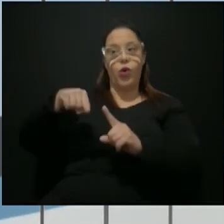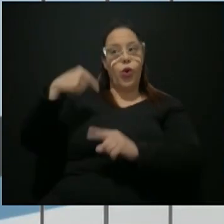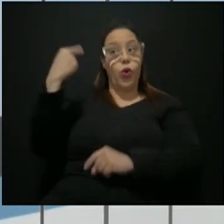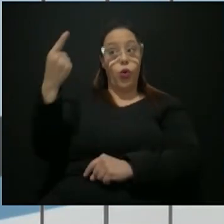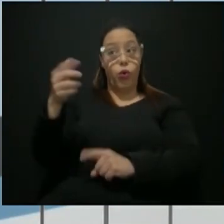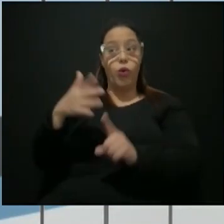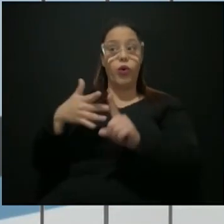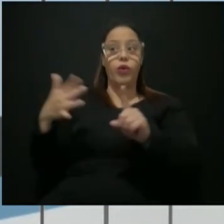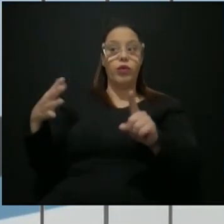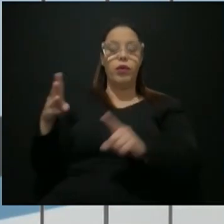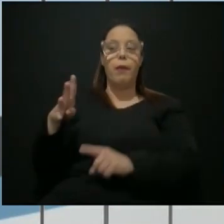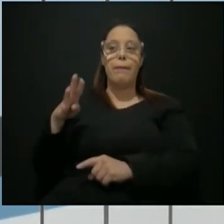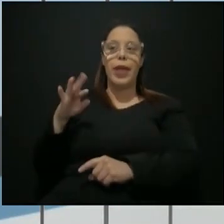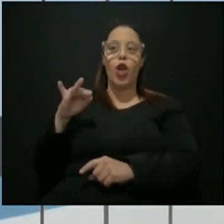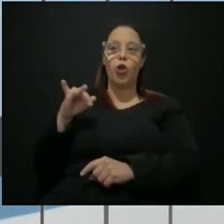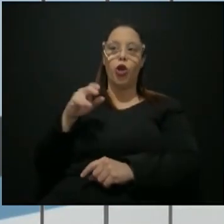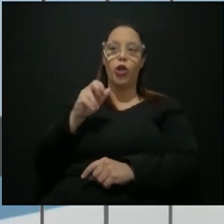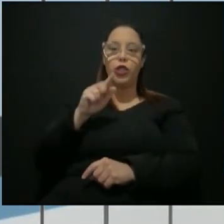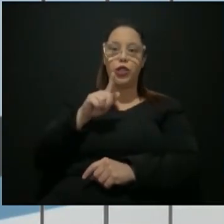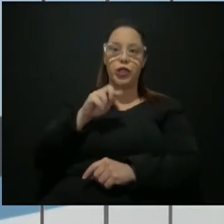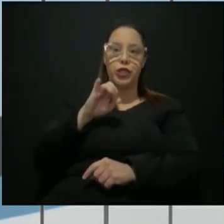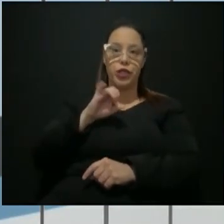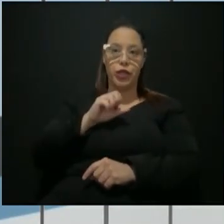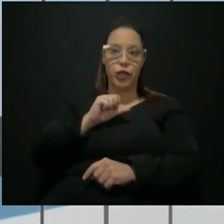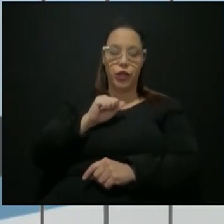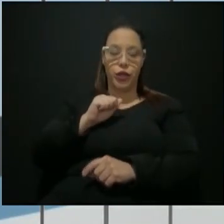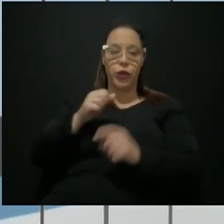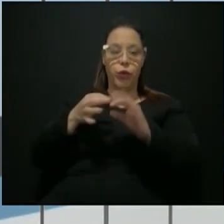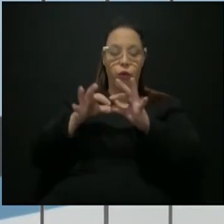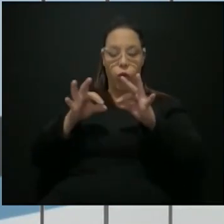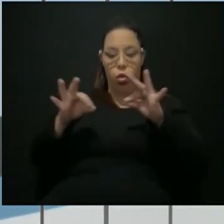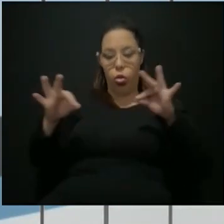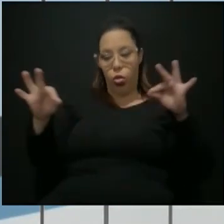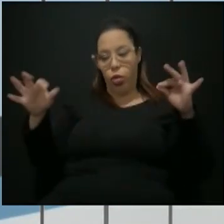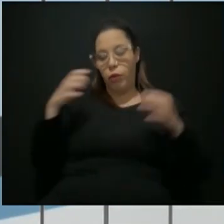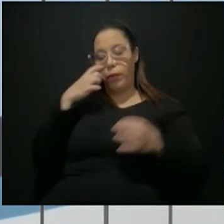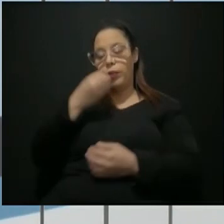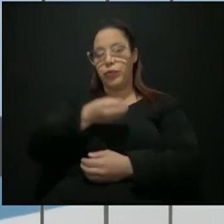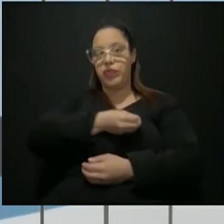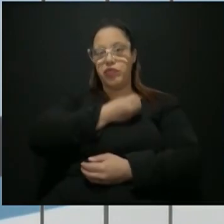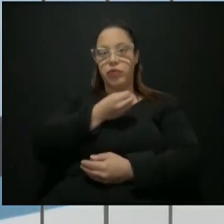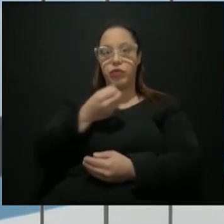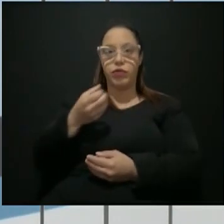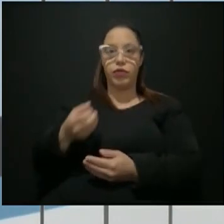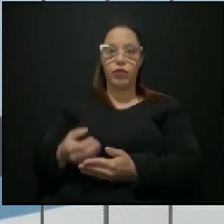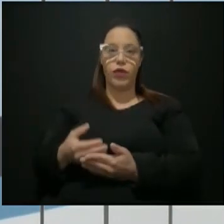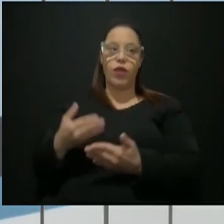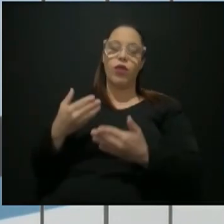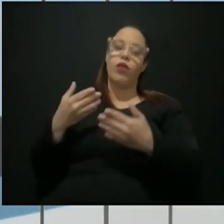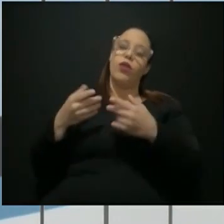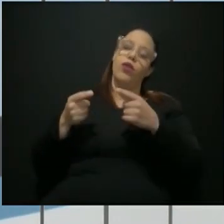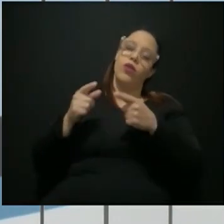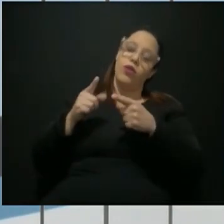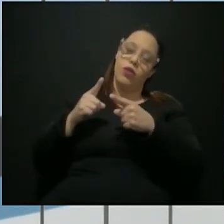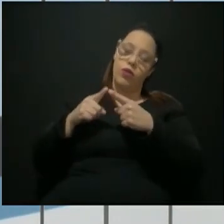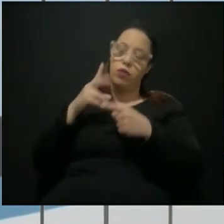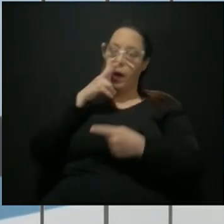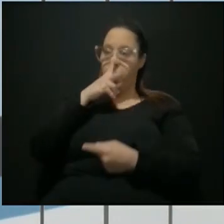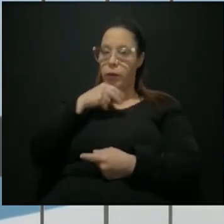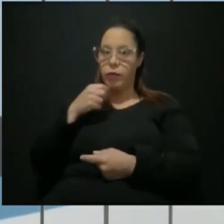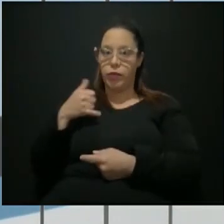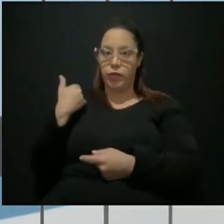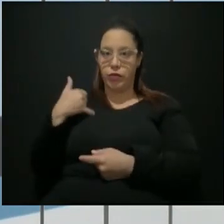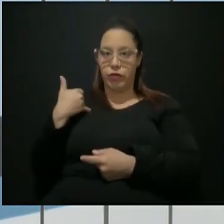biológica. Com a expansão da expectativa de vida, as pessoas vão completando uma mesma idade cronológica e podem ter condições de